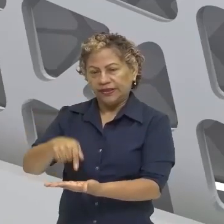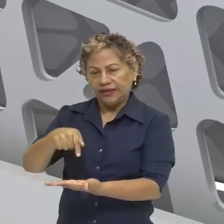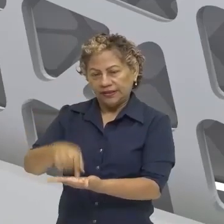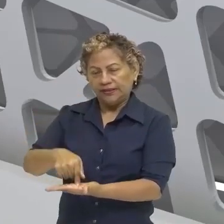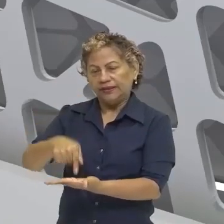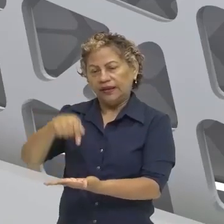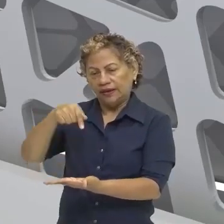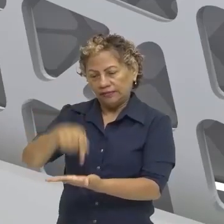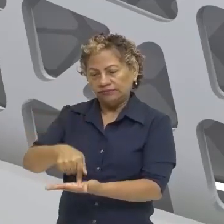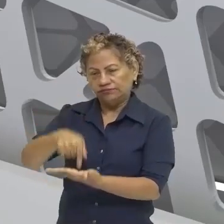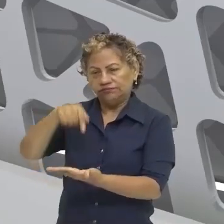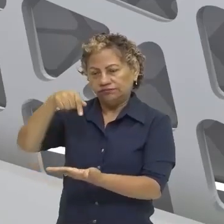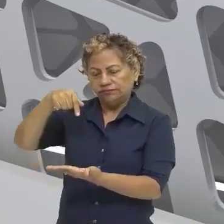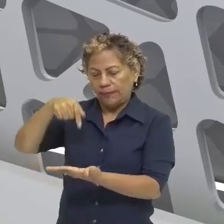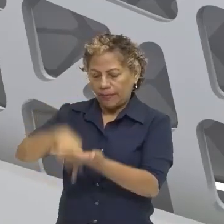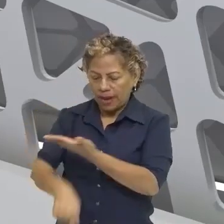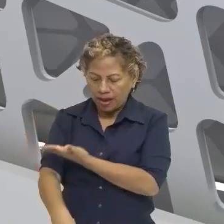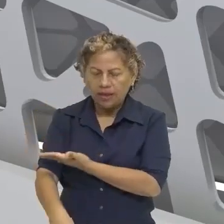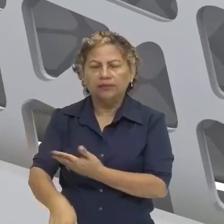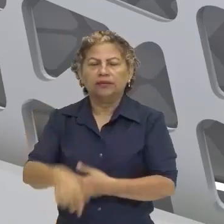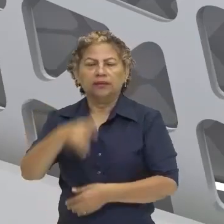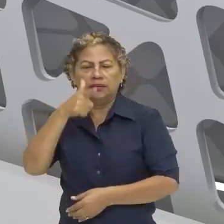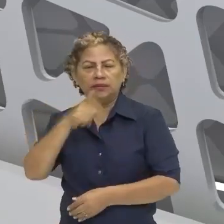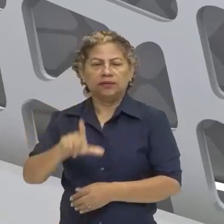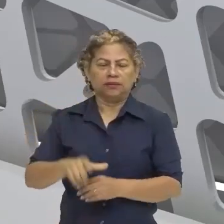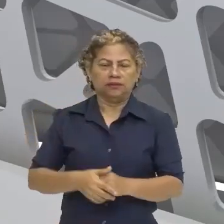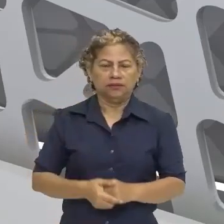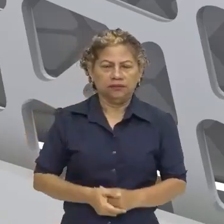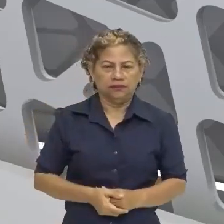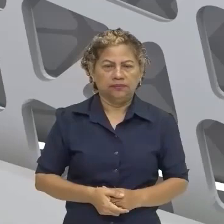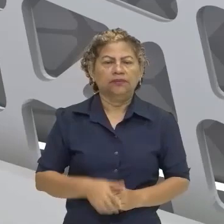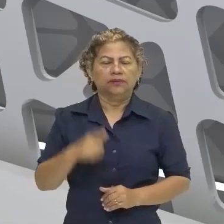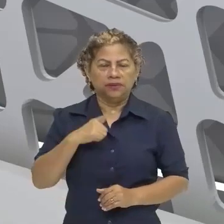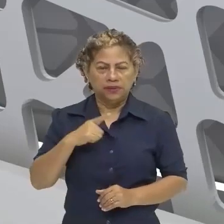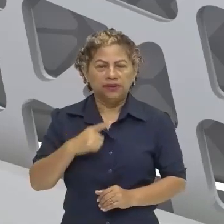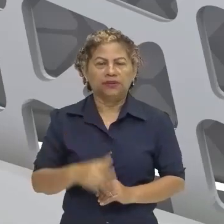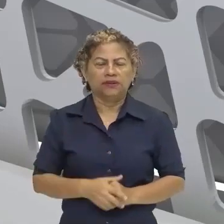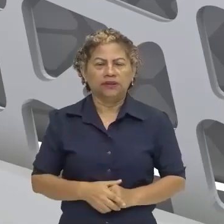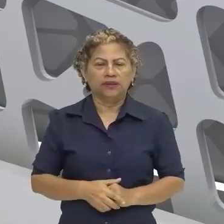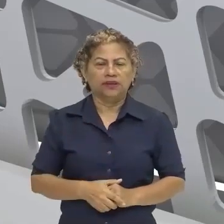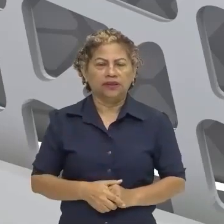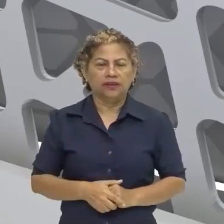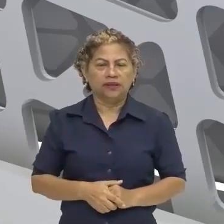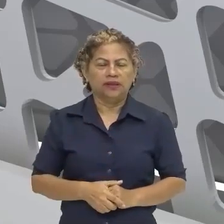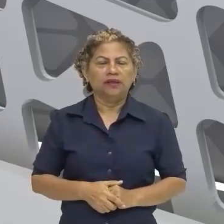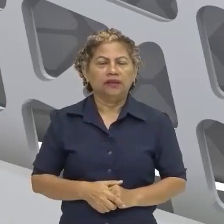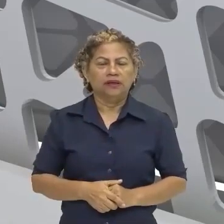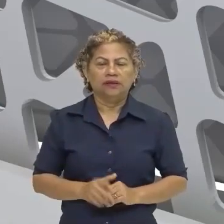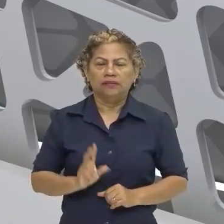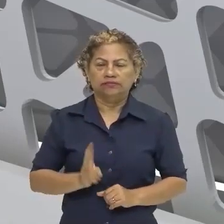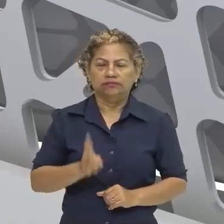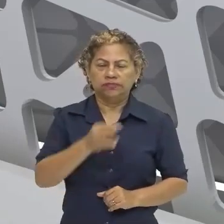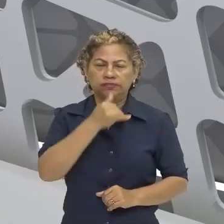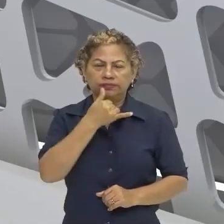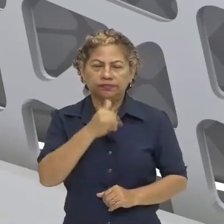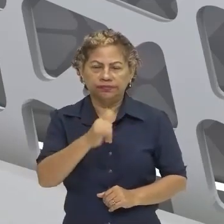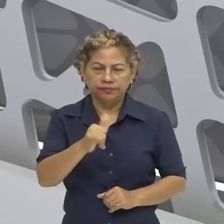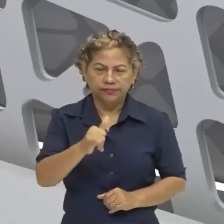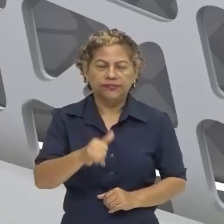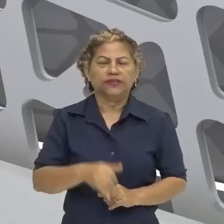empurrando a estaca. Então, aí nós temos um outro exemplo que envolve aí a conservação de energia,